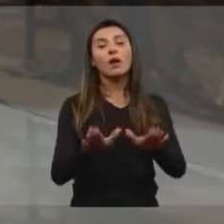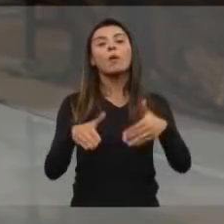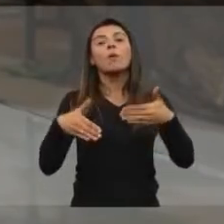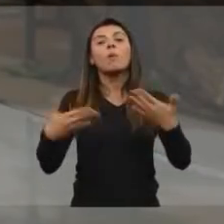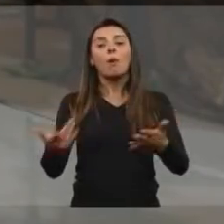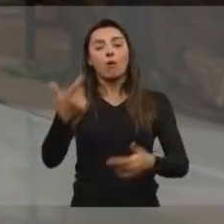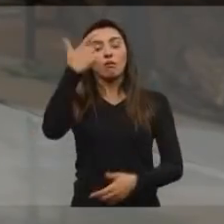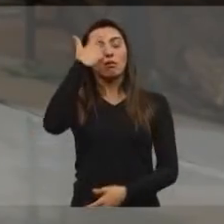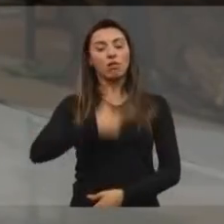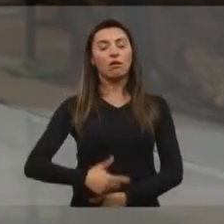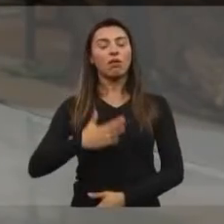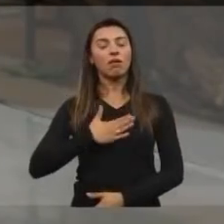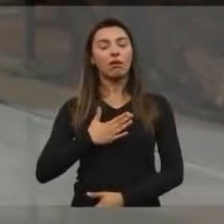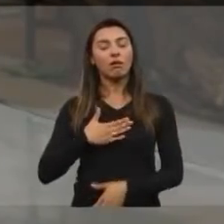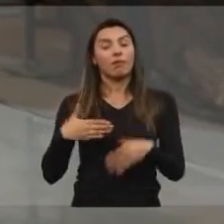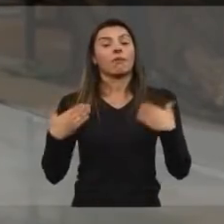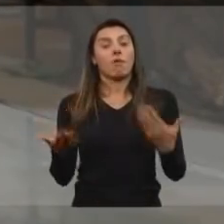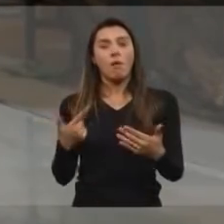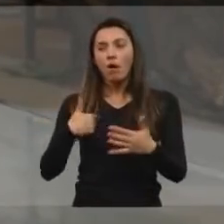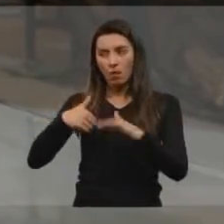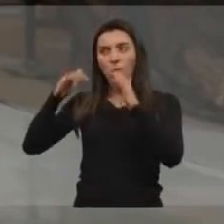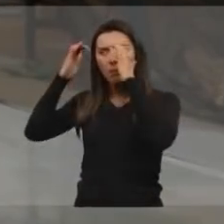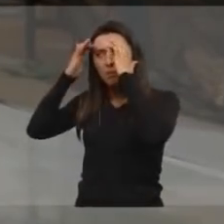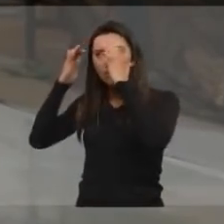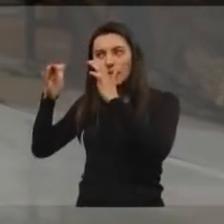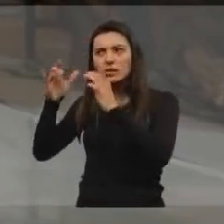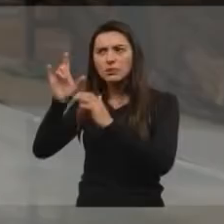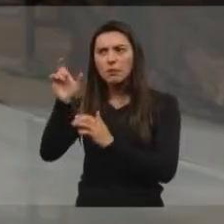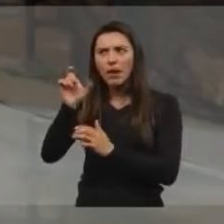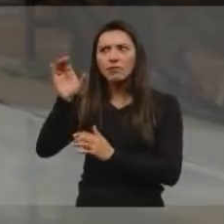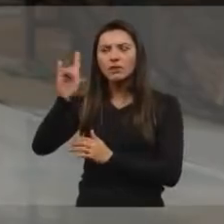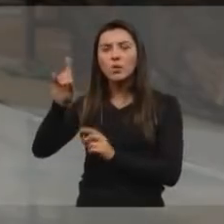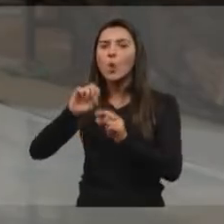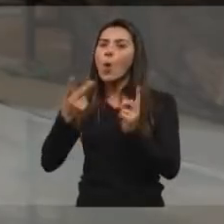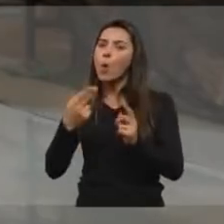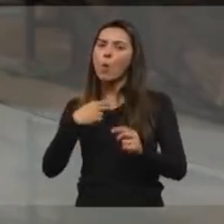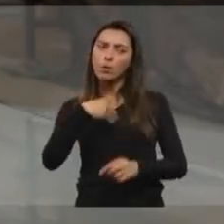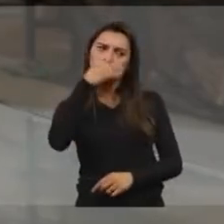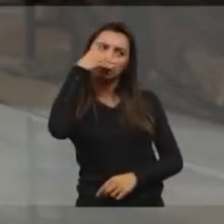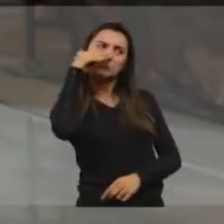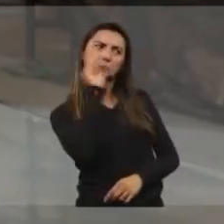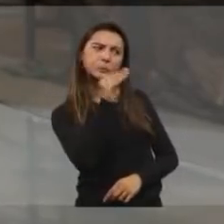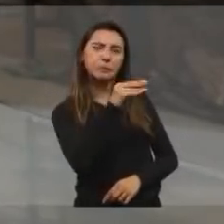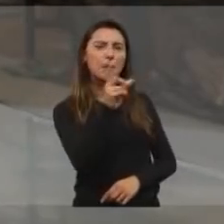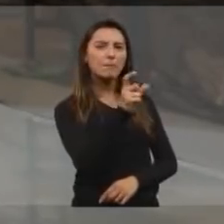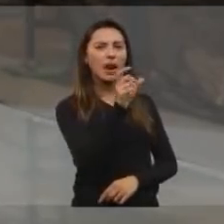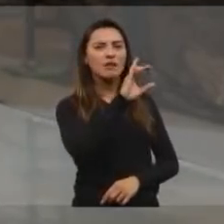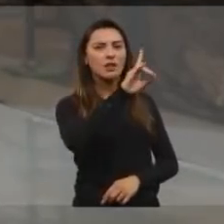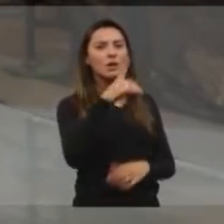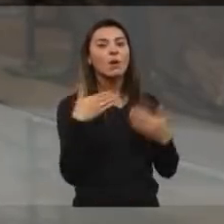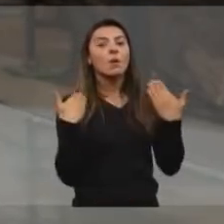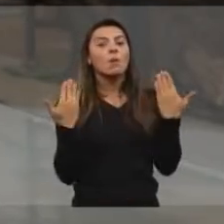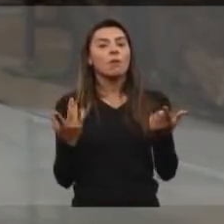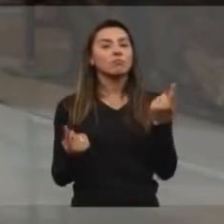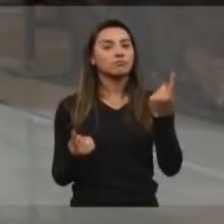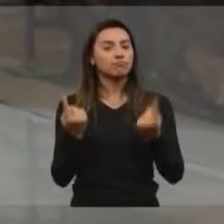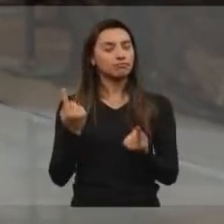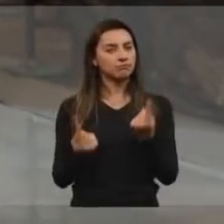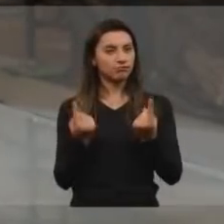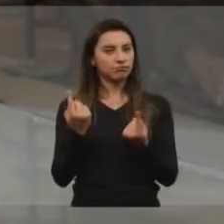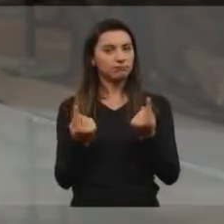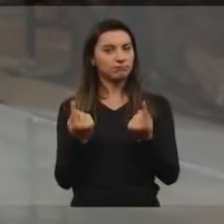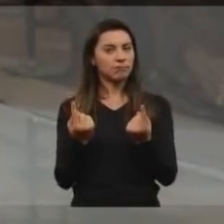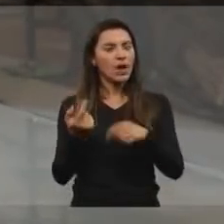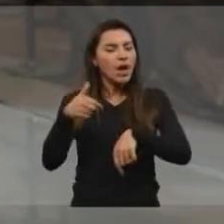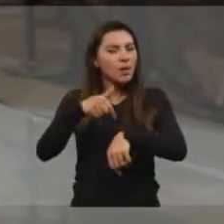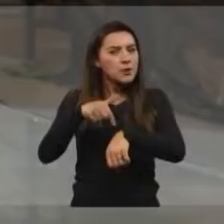terremos somos nós é aquilo que anunciado nós estamos em pleno período de pandemia mas graças a